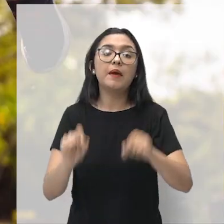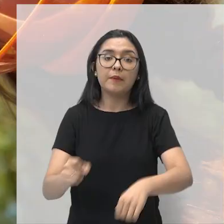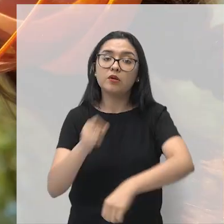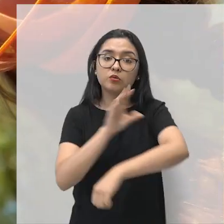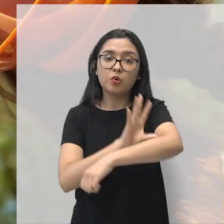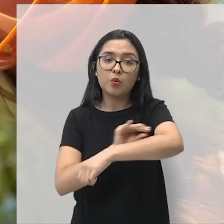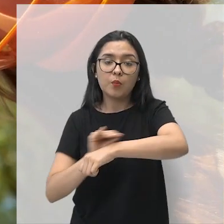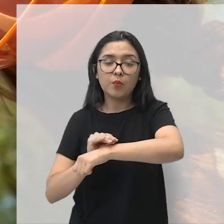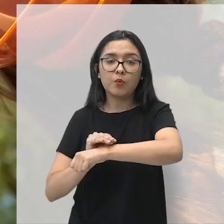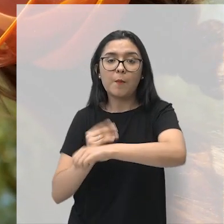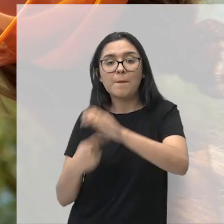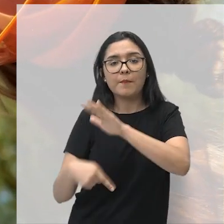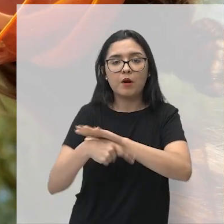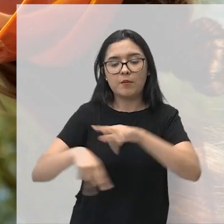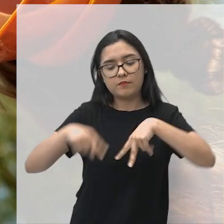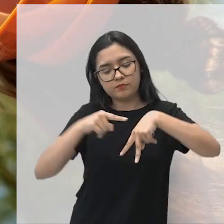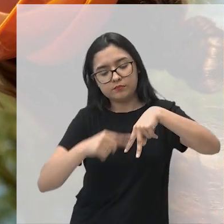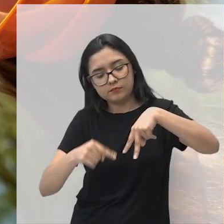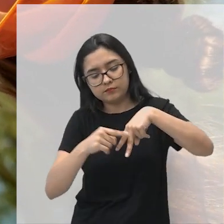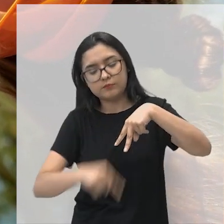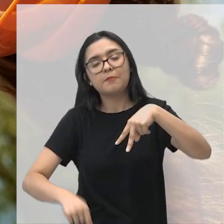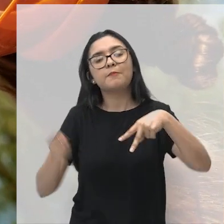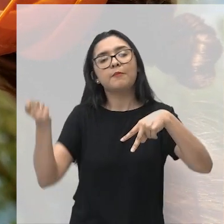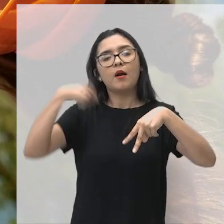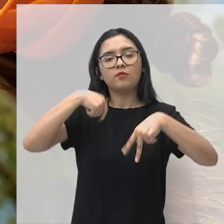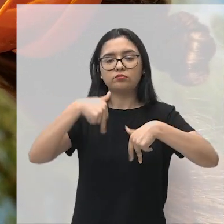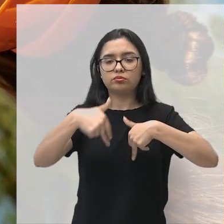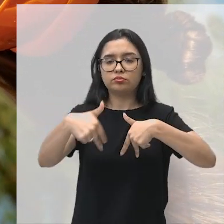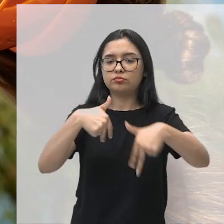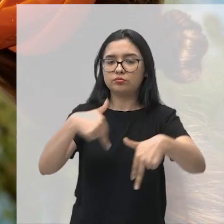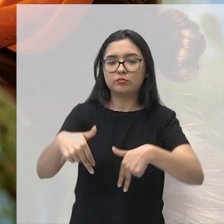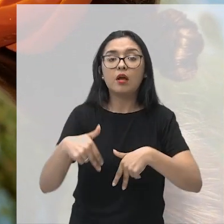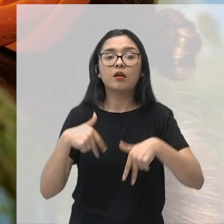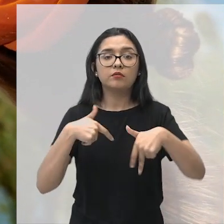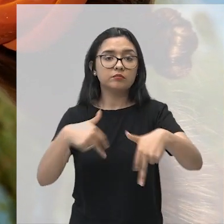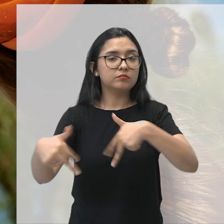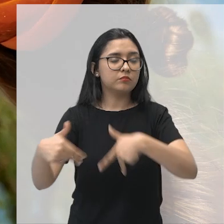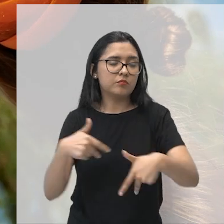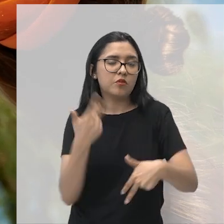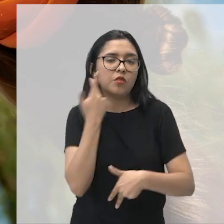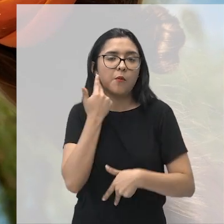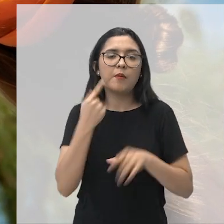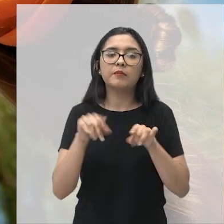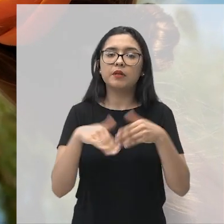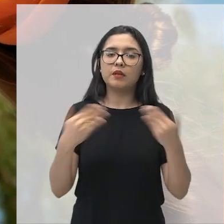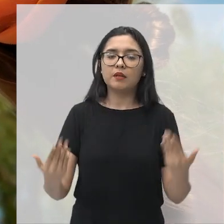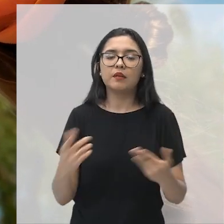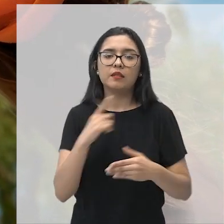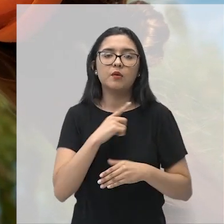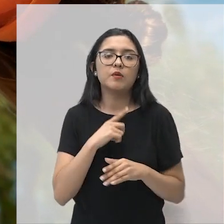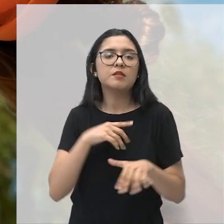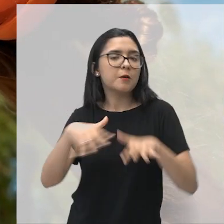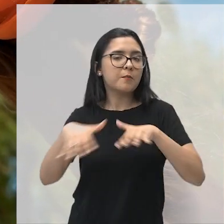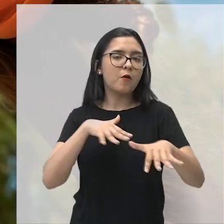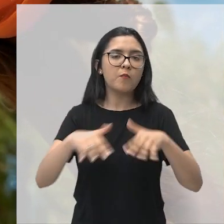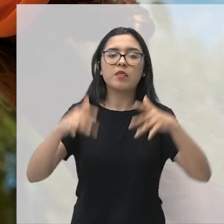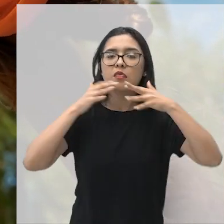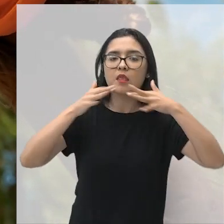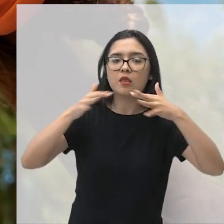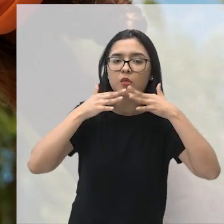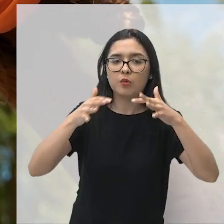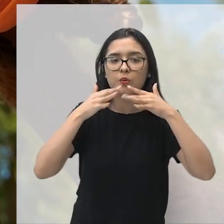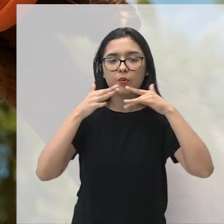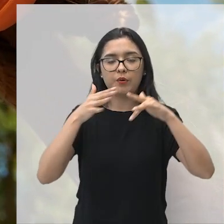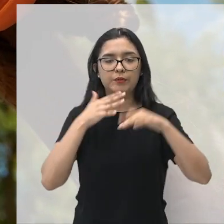pernas, permitindo que ela continue a correr sem tropeçar. Esse processo instantâneo e involuntário é chamado